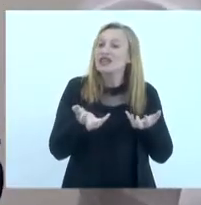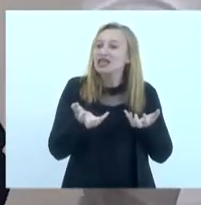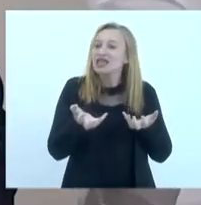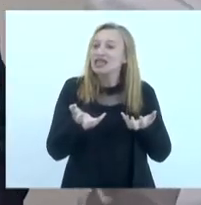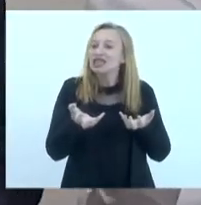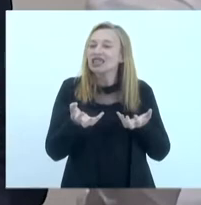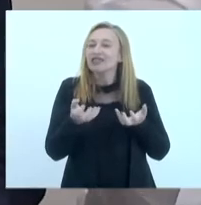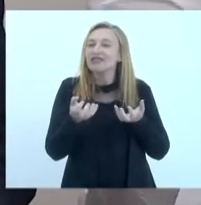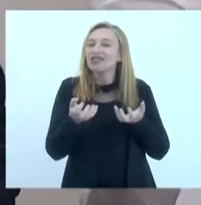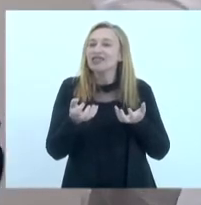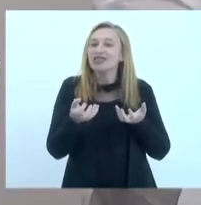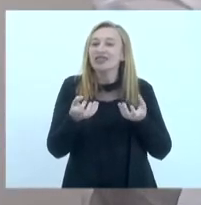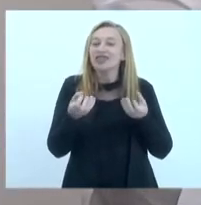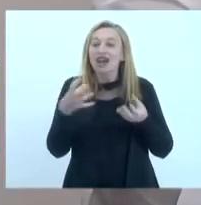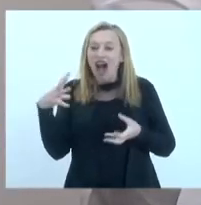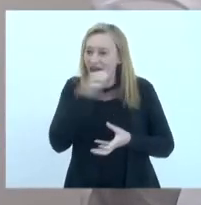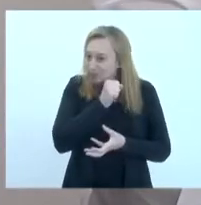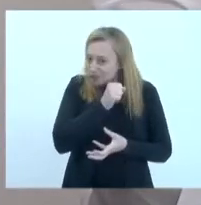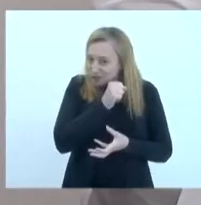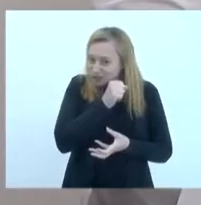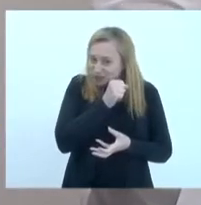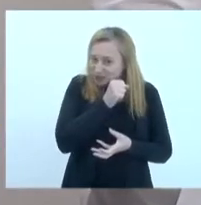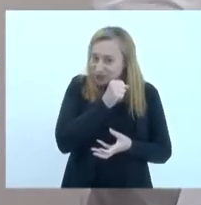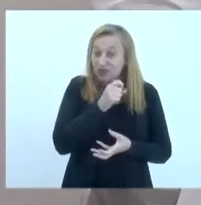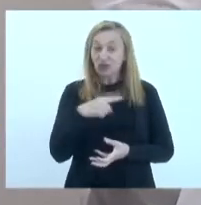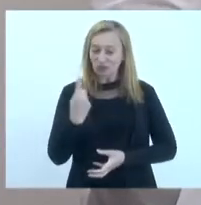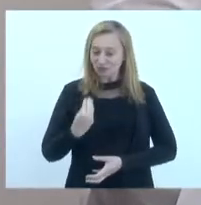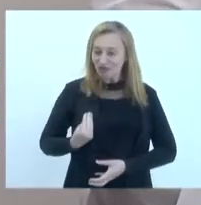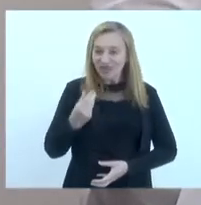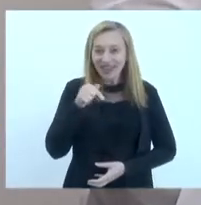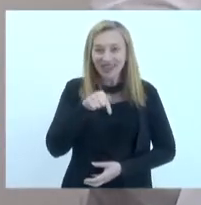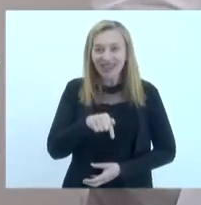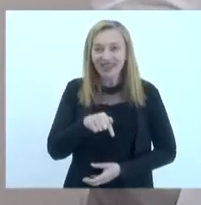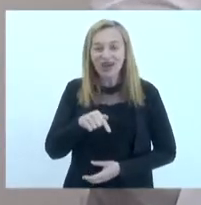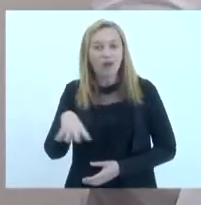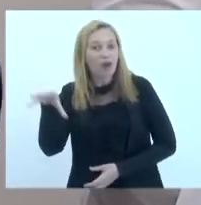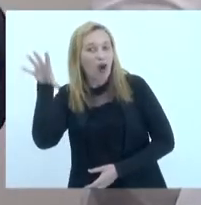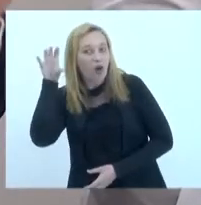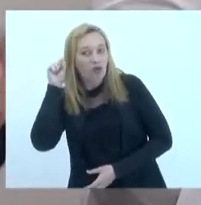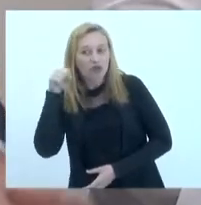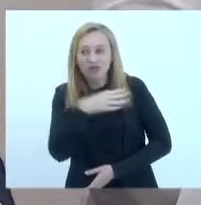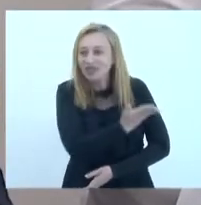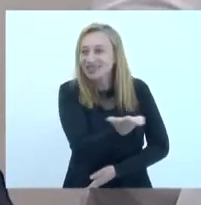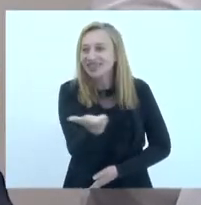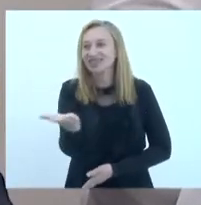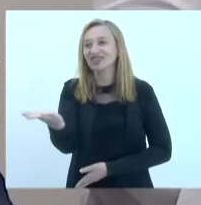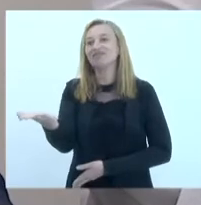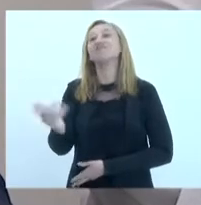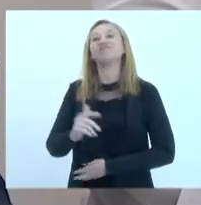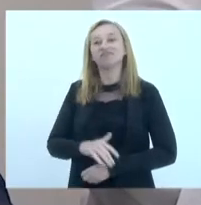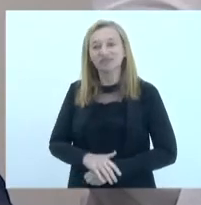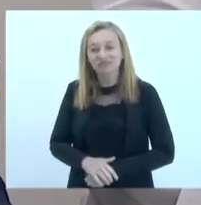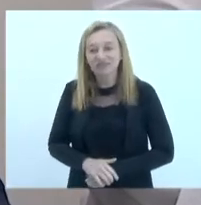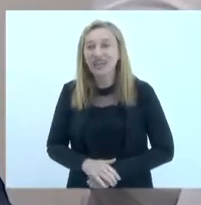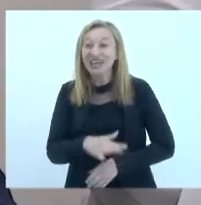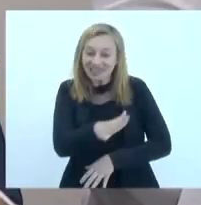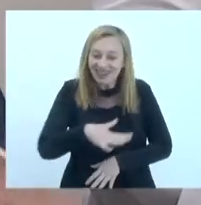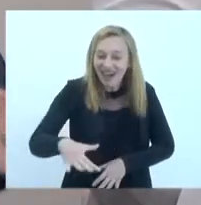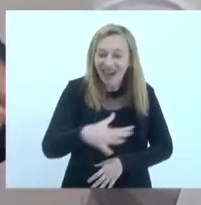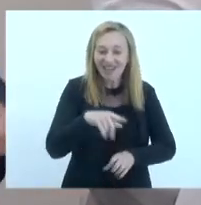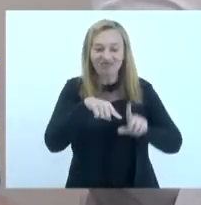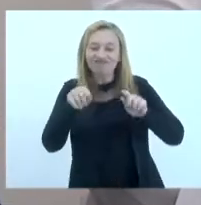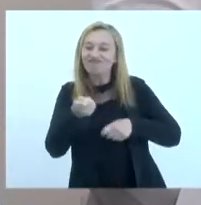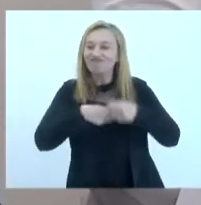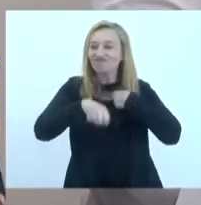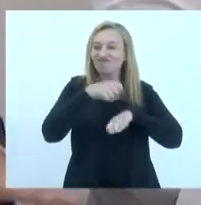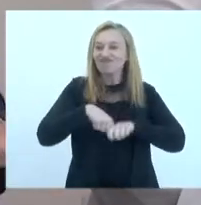ser muito sucinto e rápido. A gente veio aqui para ouvir os atores da área econômica,